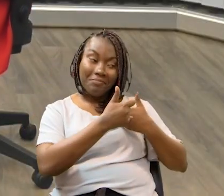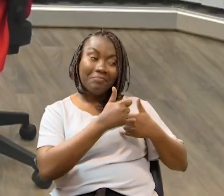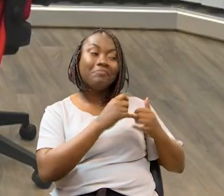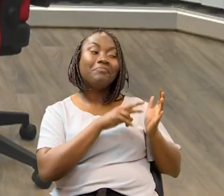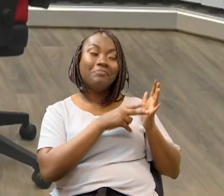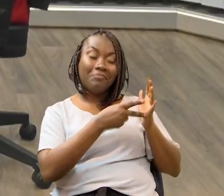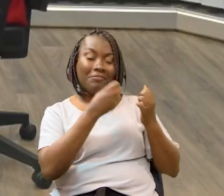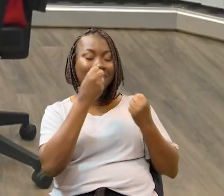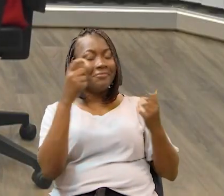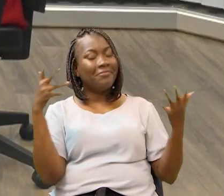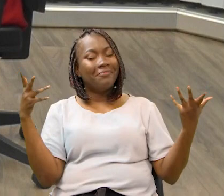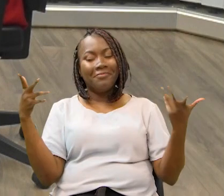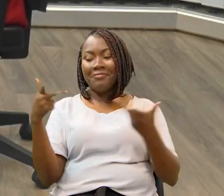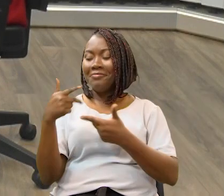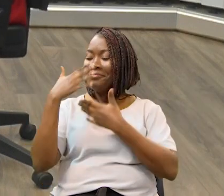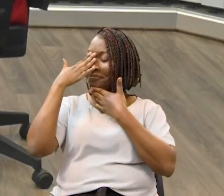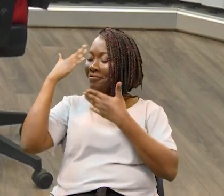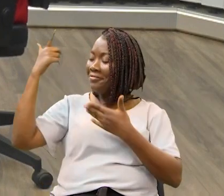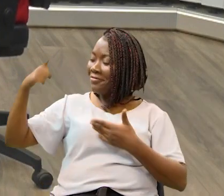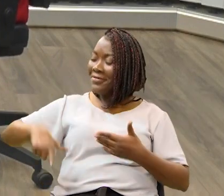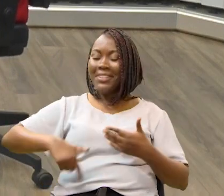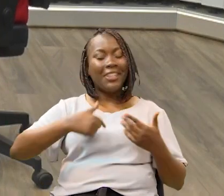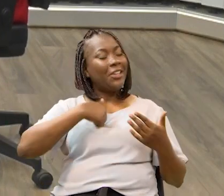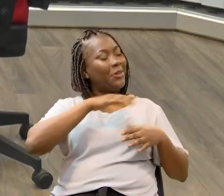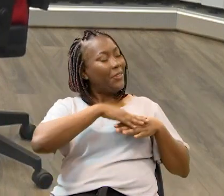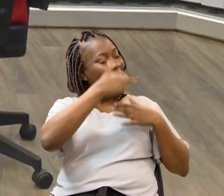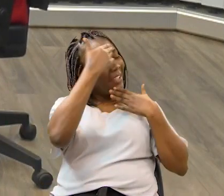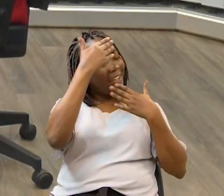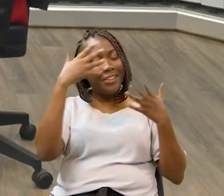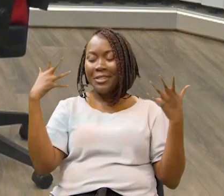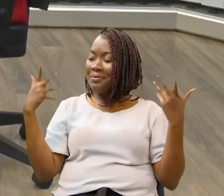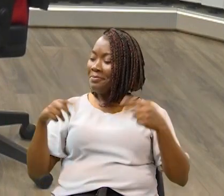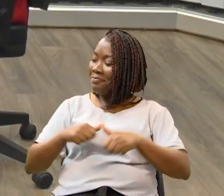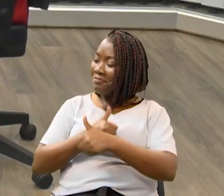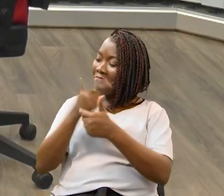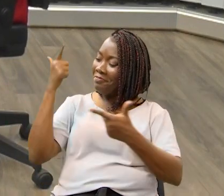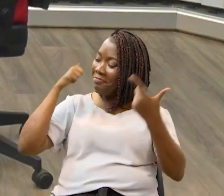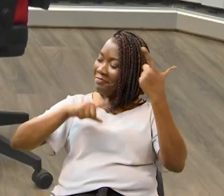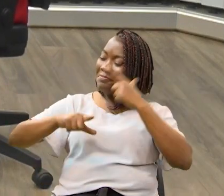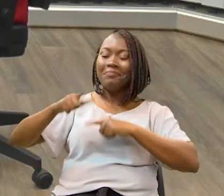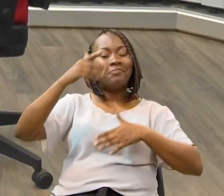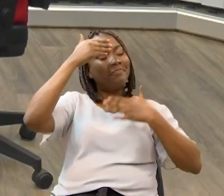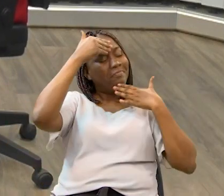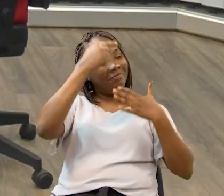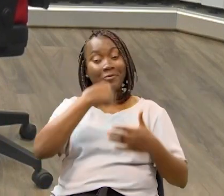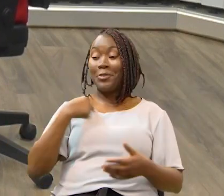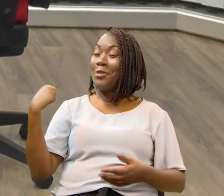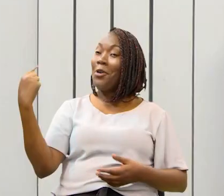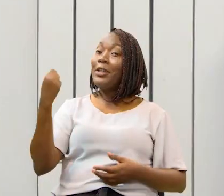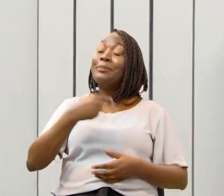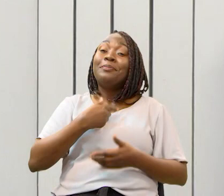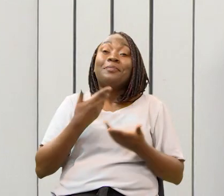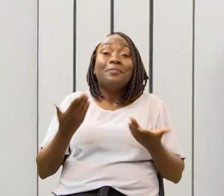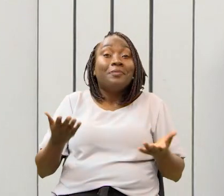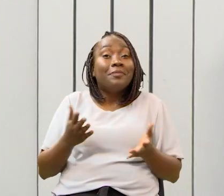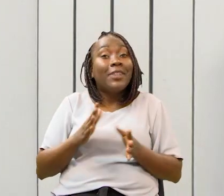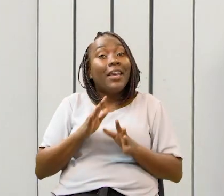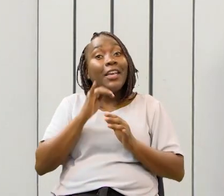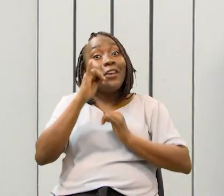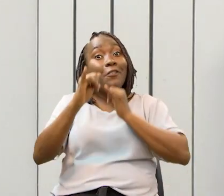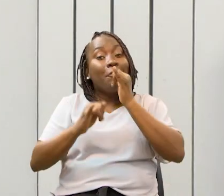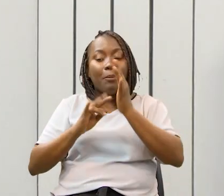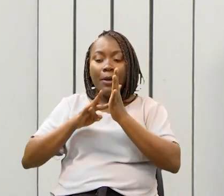poder. Maravilha. Muito obrigada mais uma vez, tudo de bom para você. Tá bom? Sucesso. Para nós. Valeu. Pra nós.